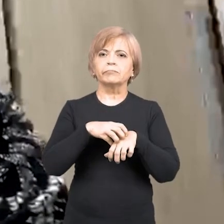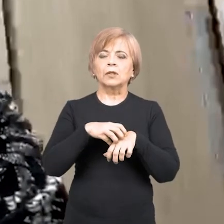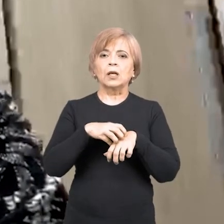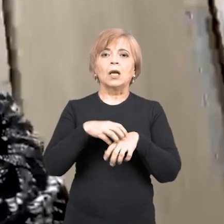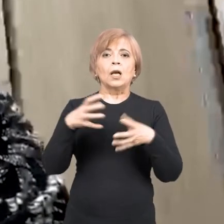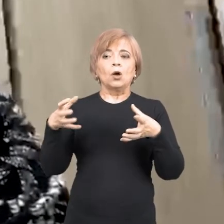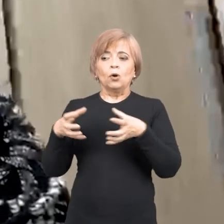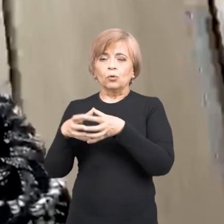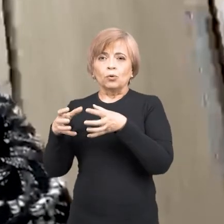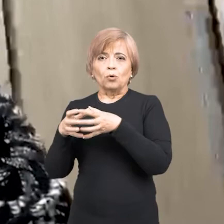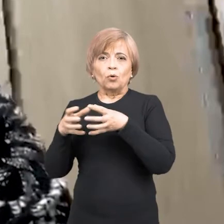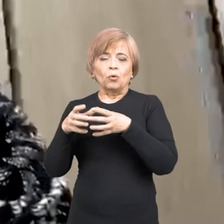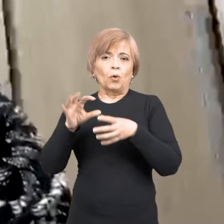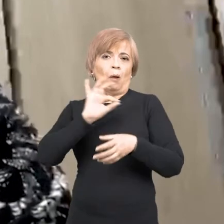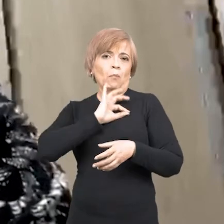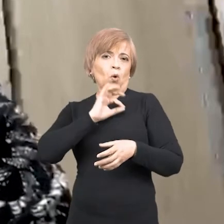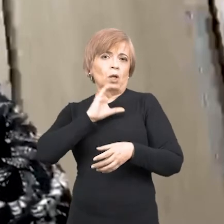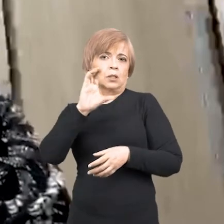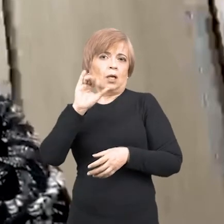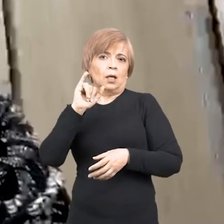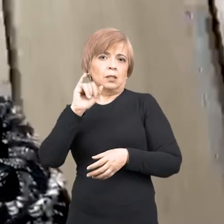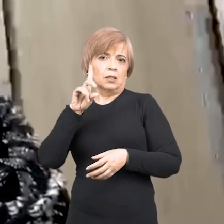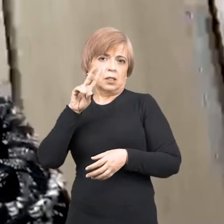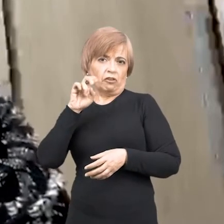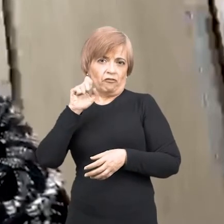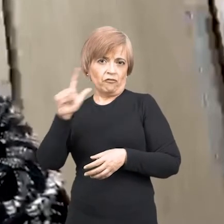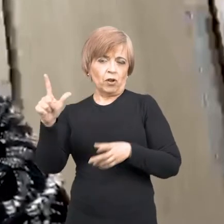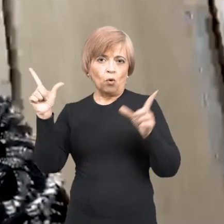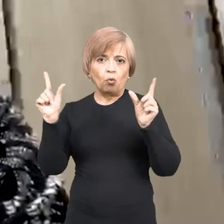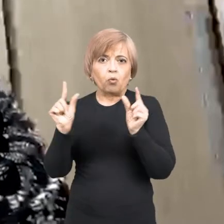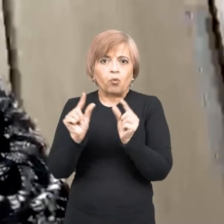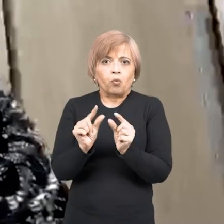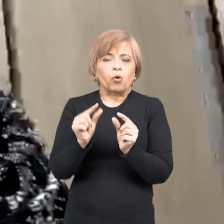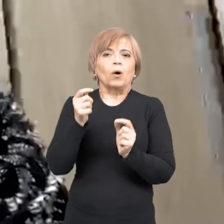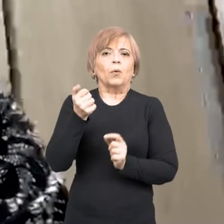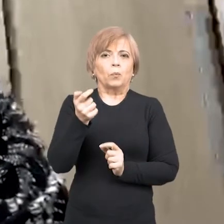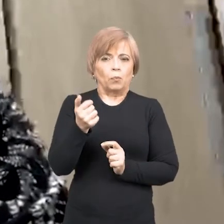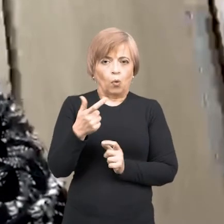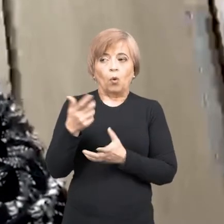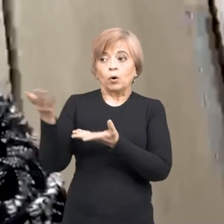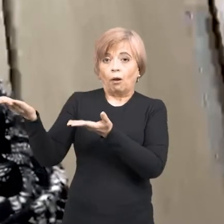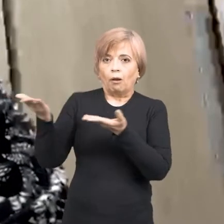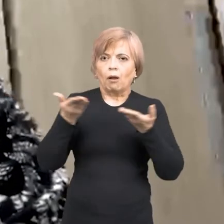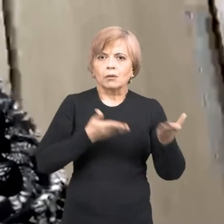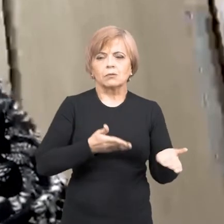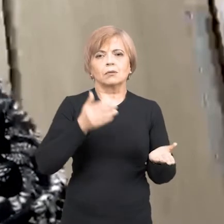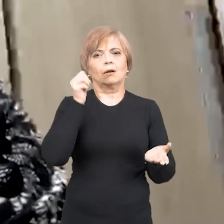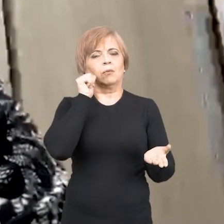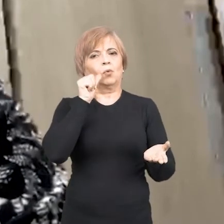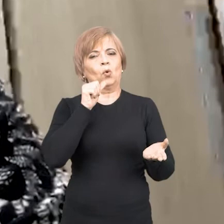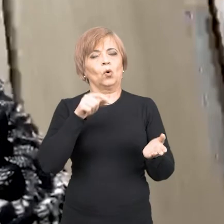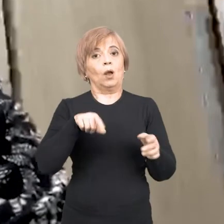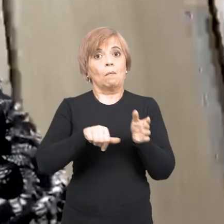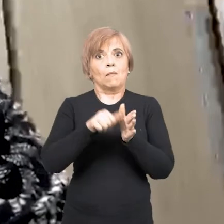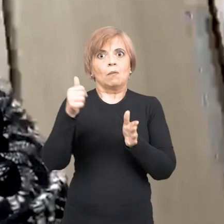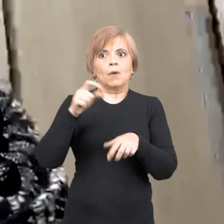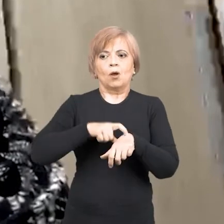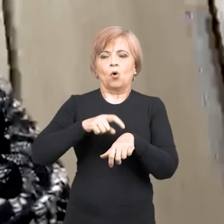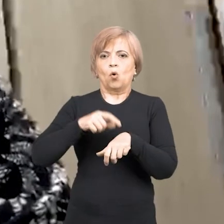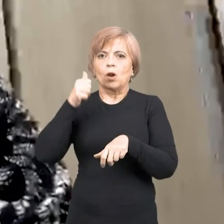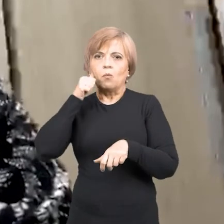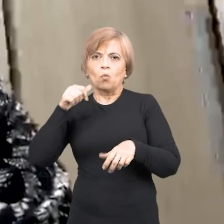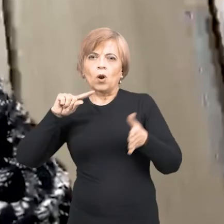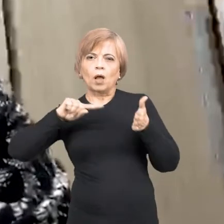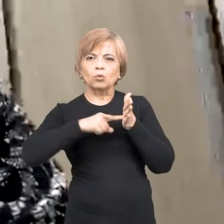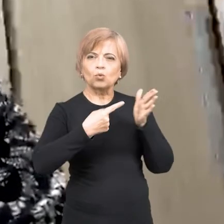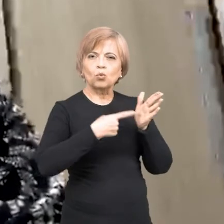de atendimento da Polícia Civil, especialmente, né, que recebe a mulher via de regra no primeiro momento, quando ela